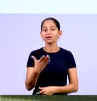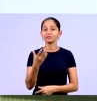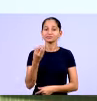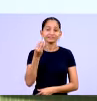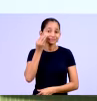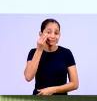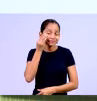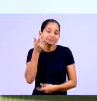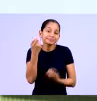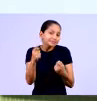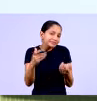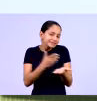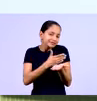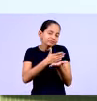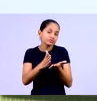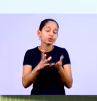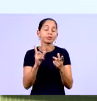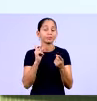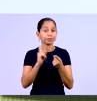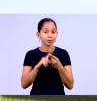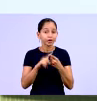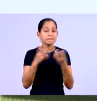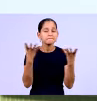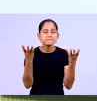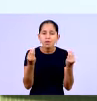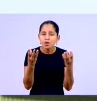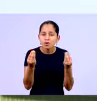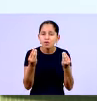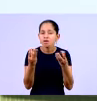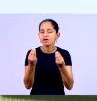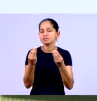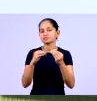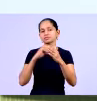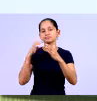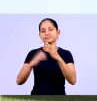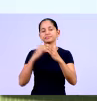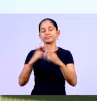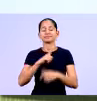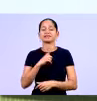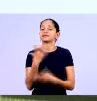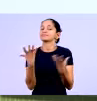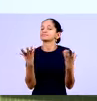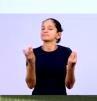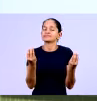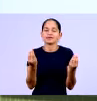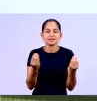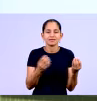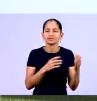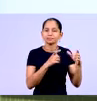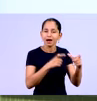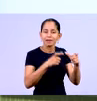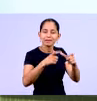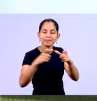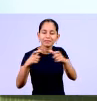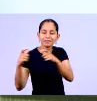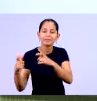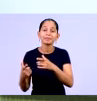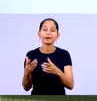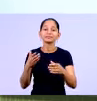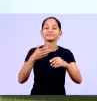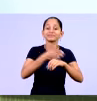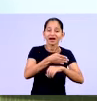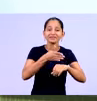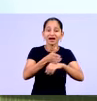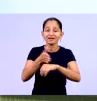eu falei, a grande maioria das empresas brasileiras se enquadram ou como EPPs ou